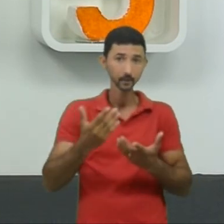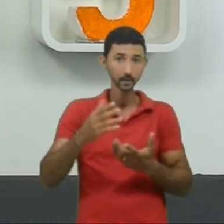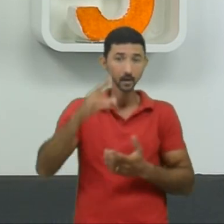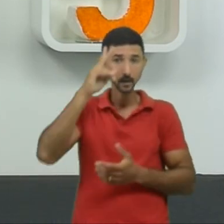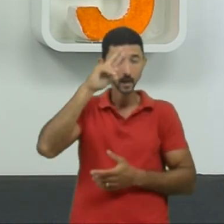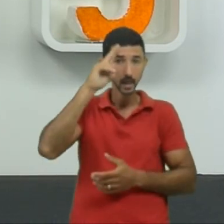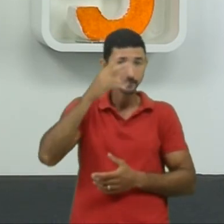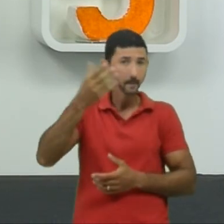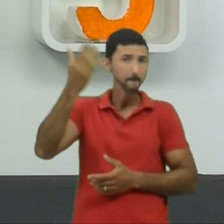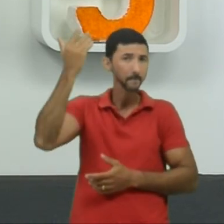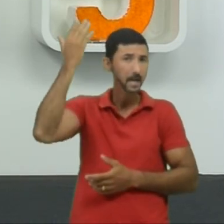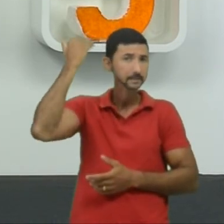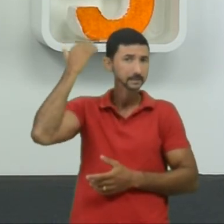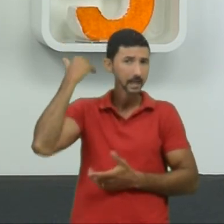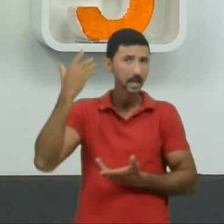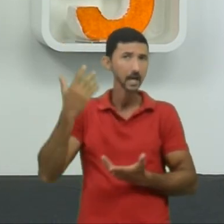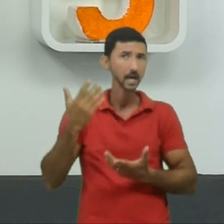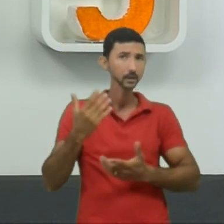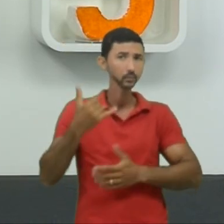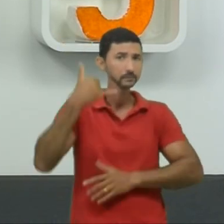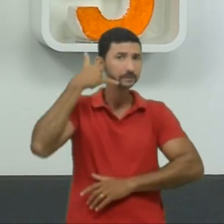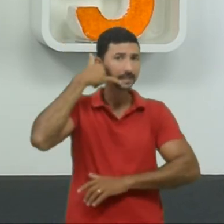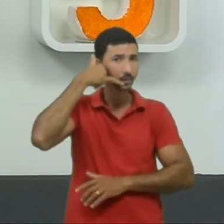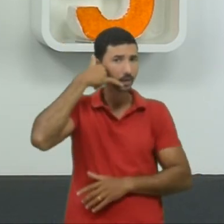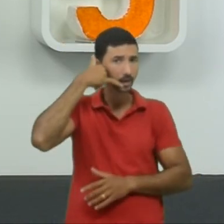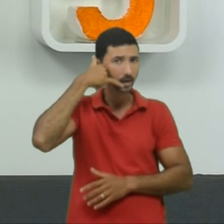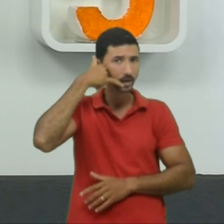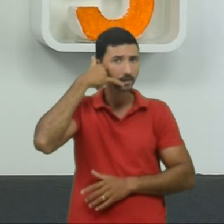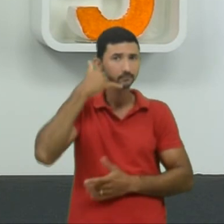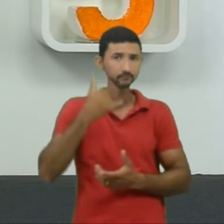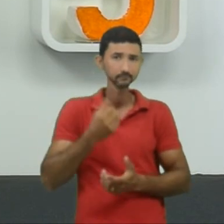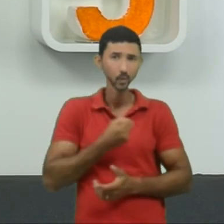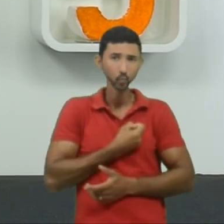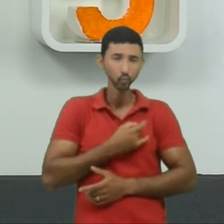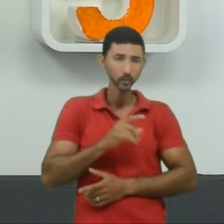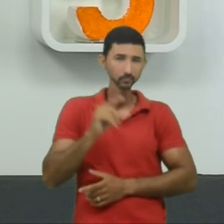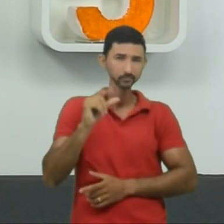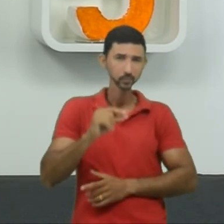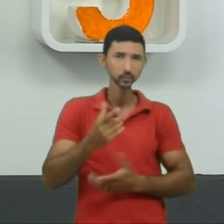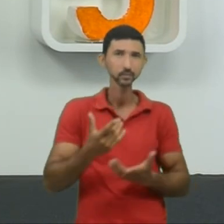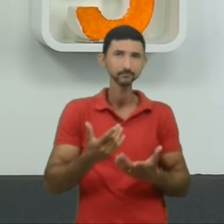lembram, com certeza, da época do celular que tinha menos algarismos,